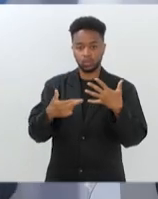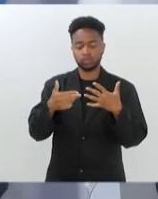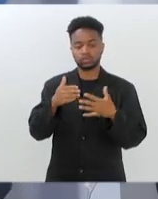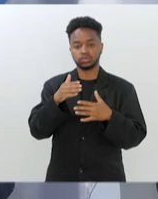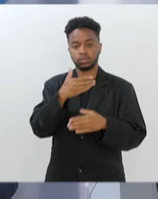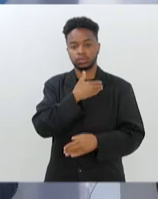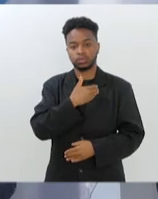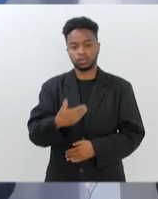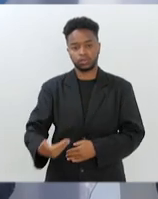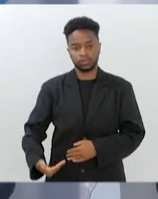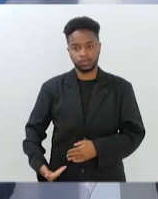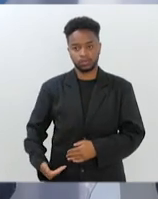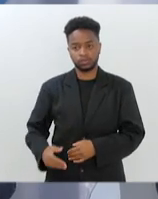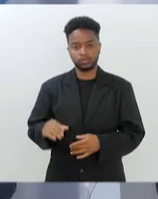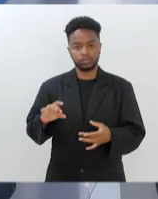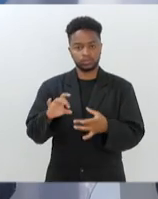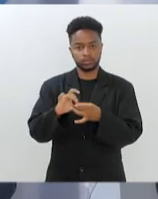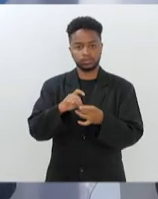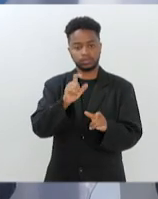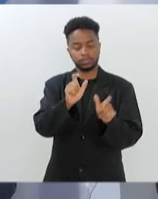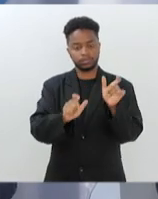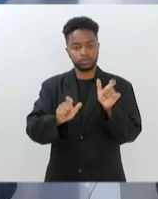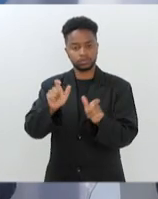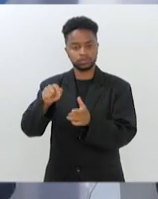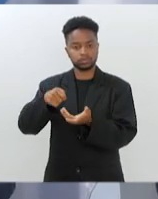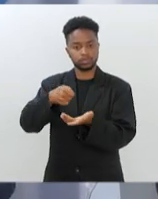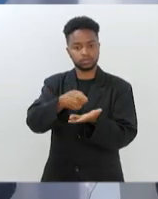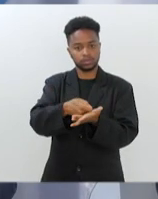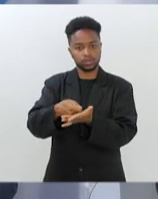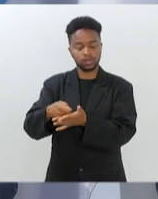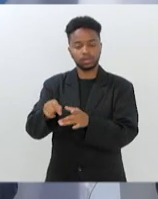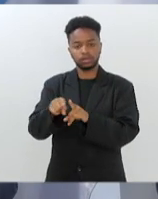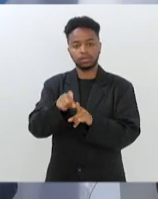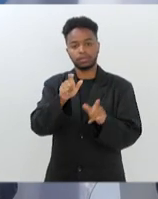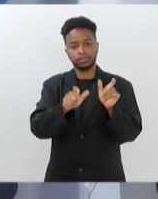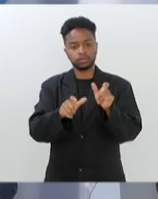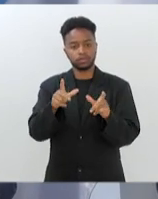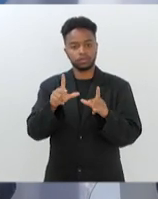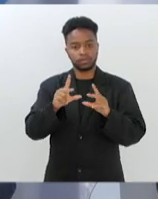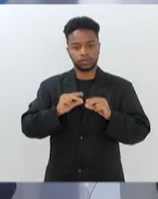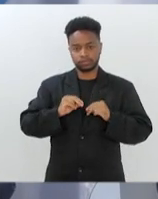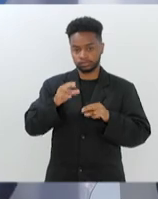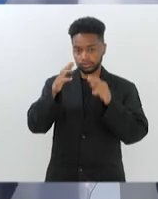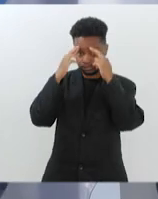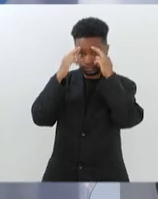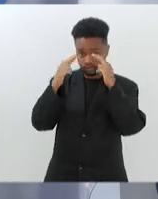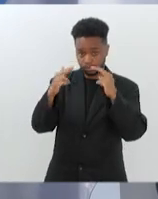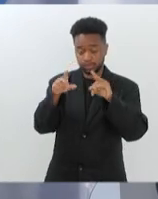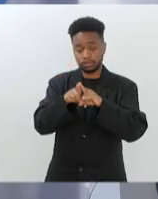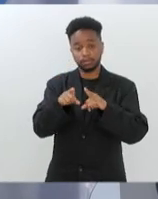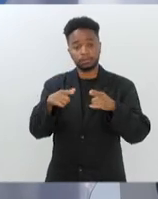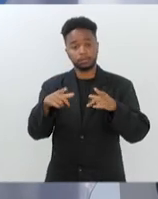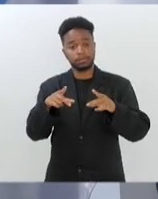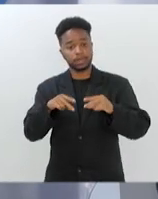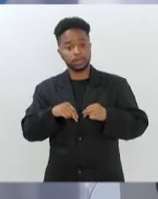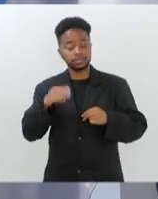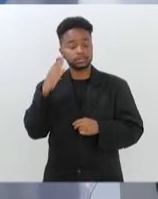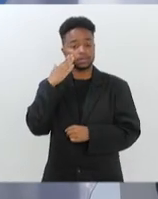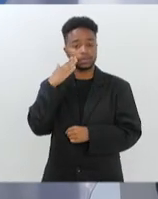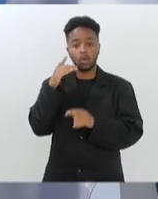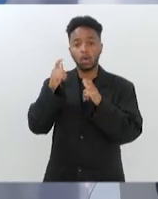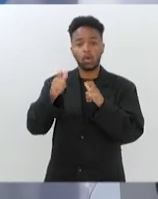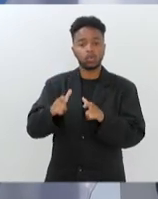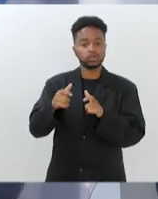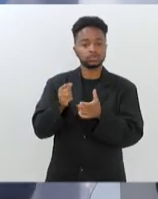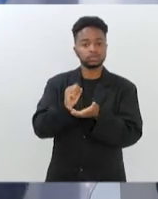é do contribuinte e as pessoas merecem respeito e merecem saber para onde os recursos estão sendo